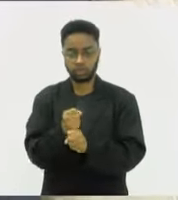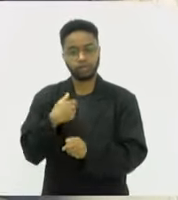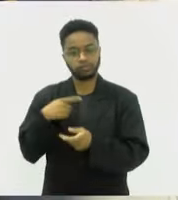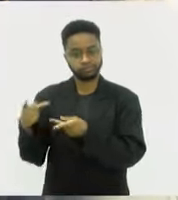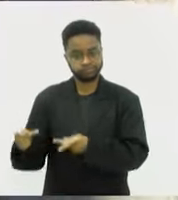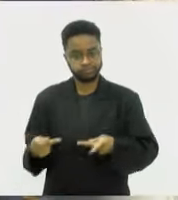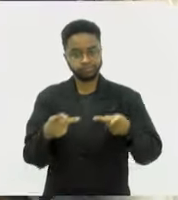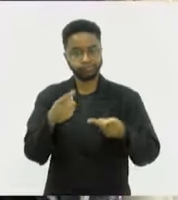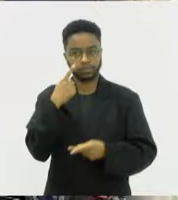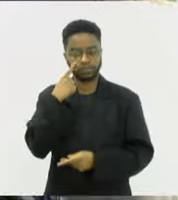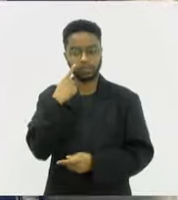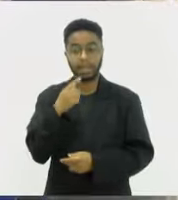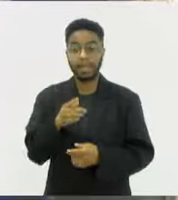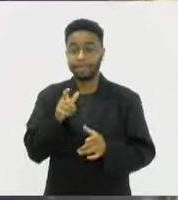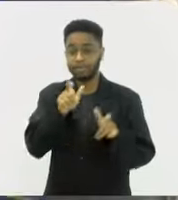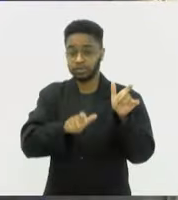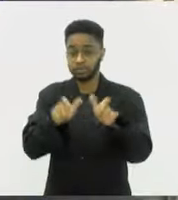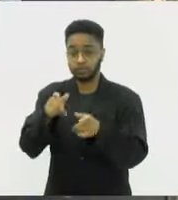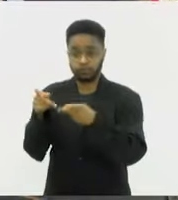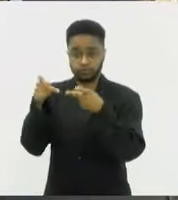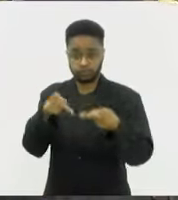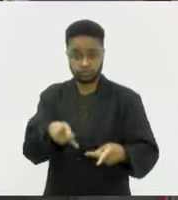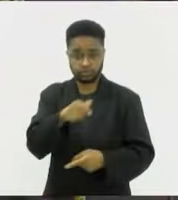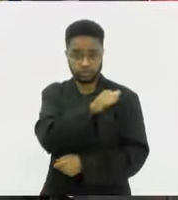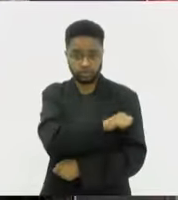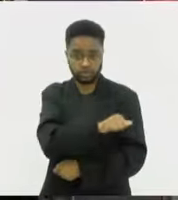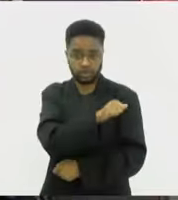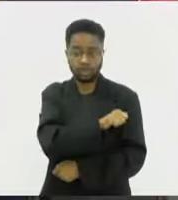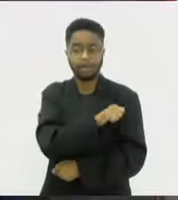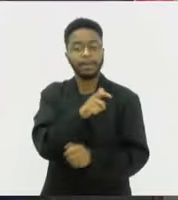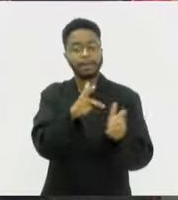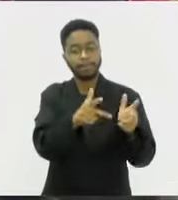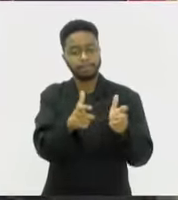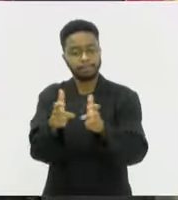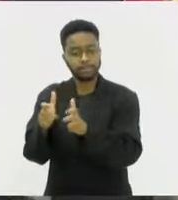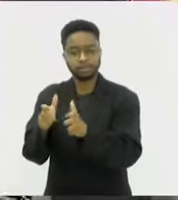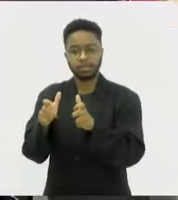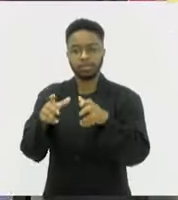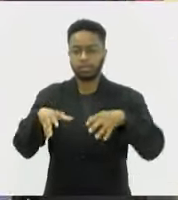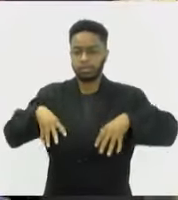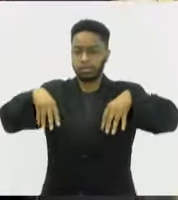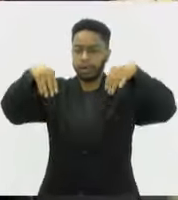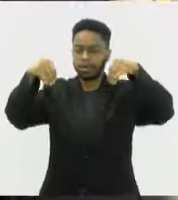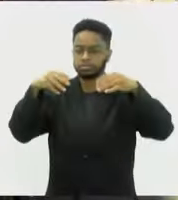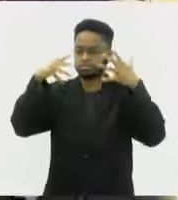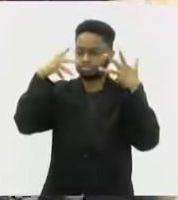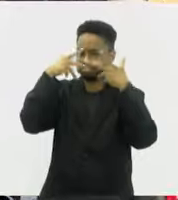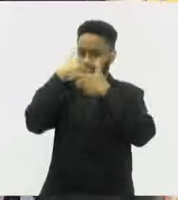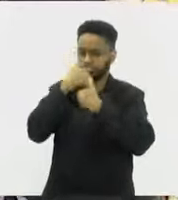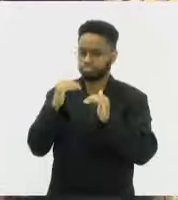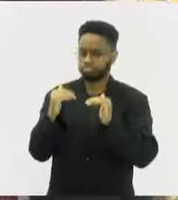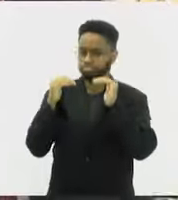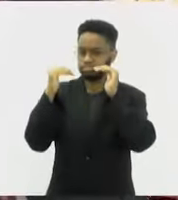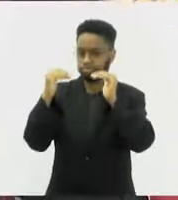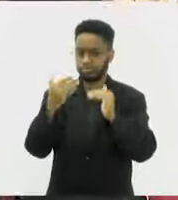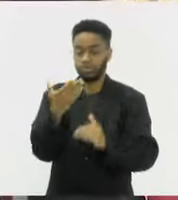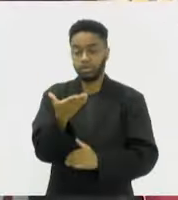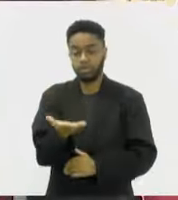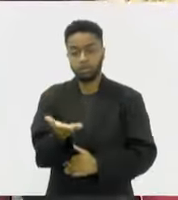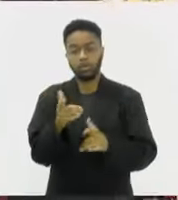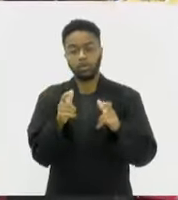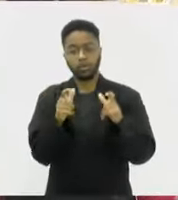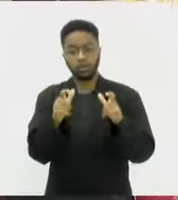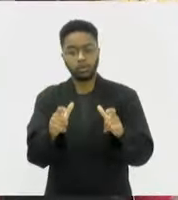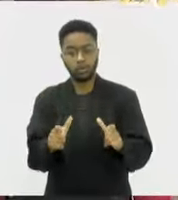Quem passa pelo centro do Rio não tem como deixar de notar o majestoso prédio, o Palácio Tiradentes. Essa joia da